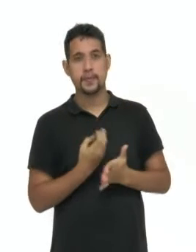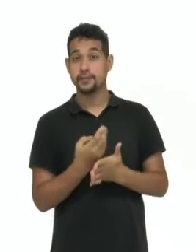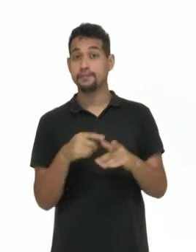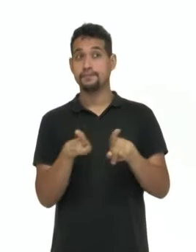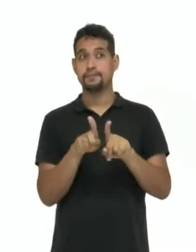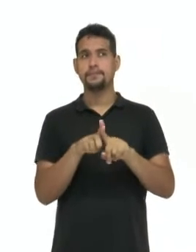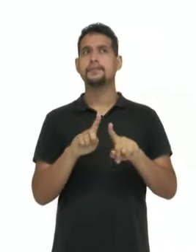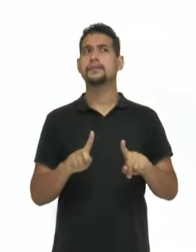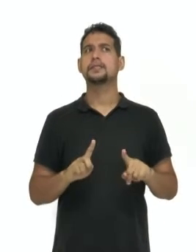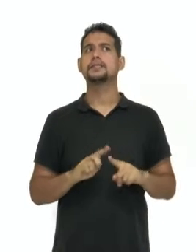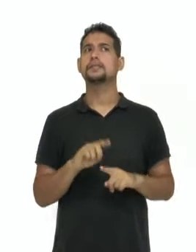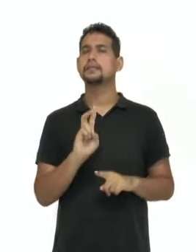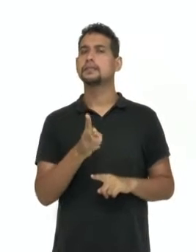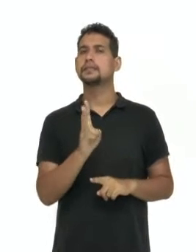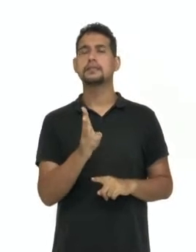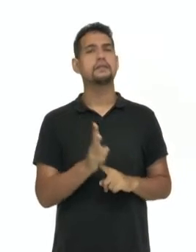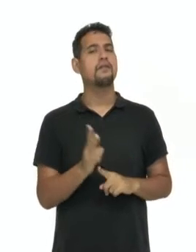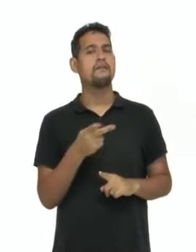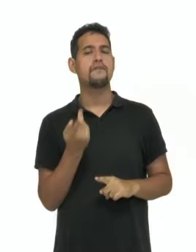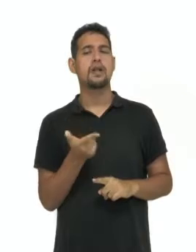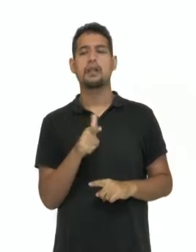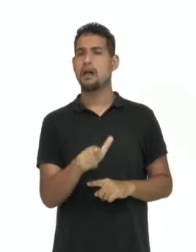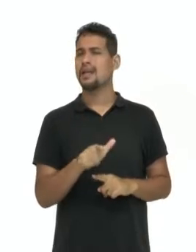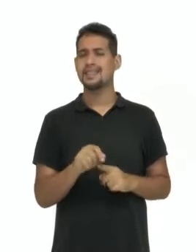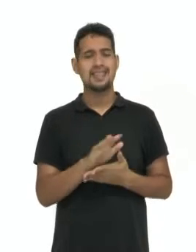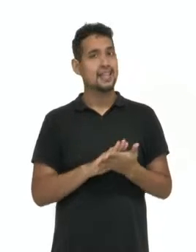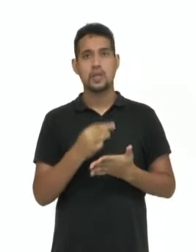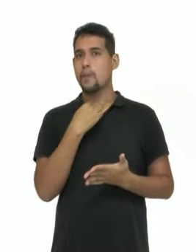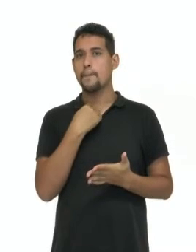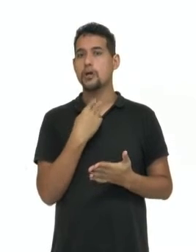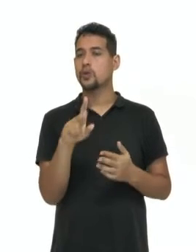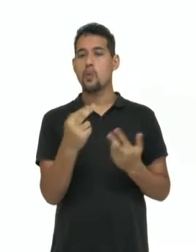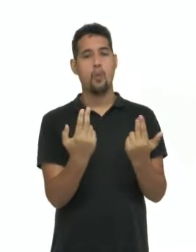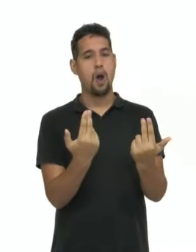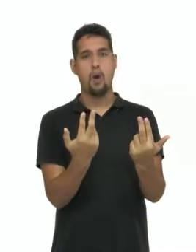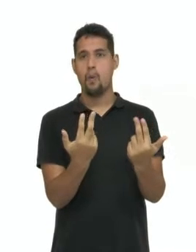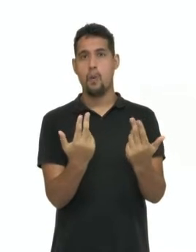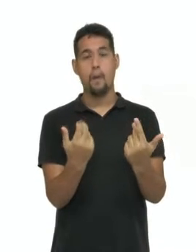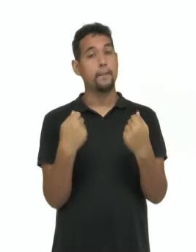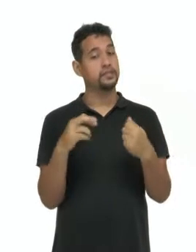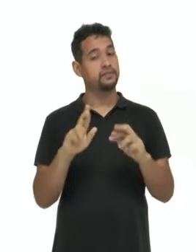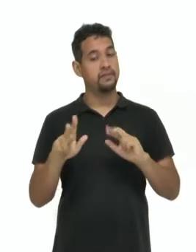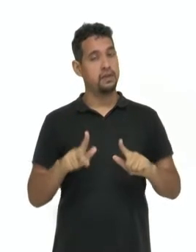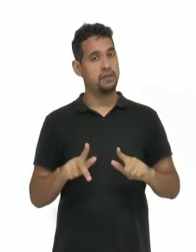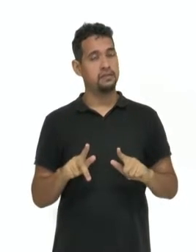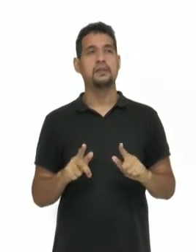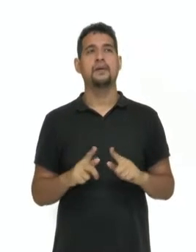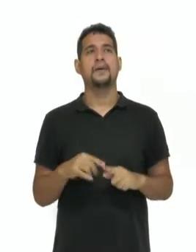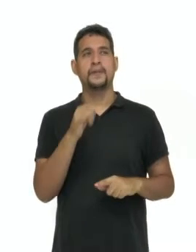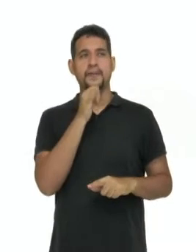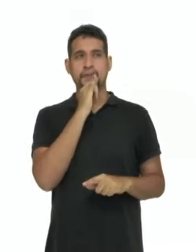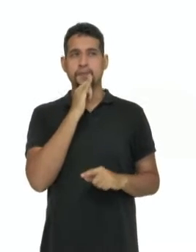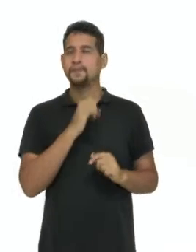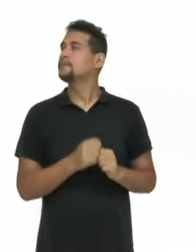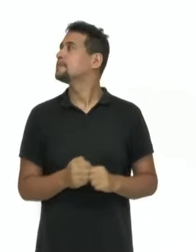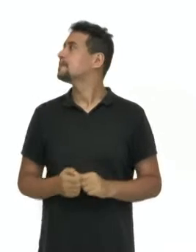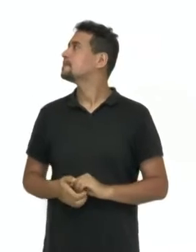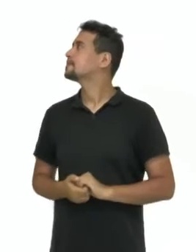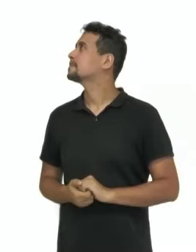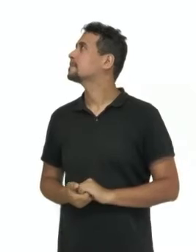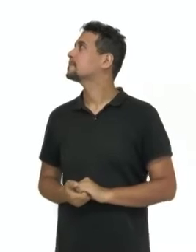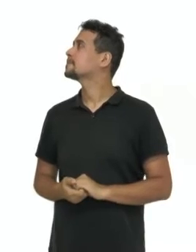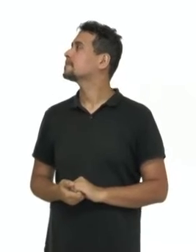recuadro sin repetir ninguna. Vamos a ver aqui. Junto a, debajo